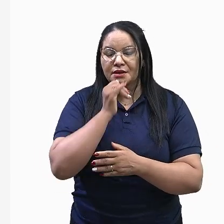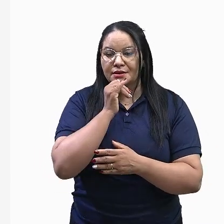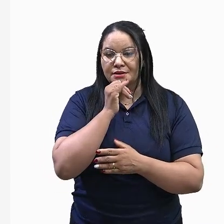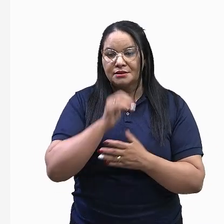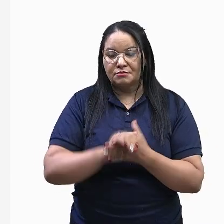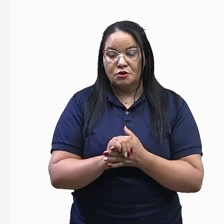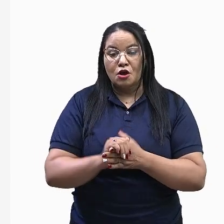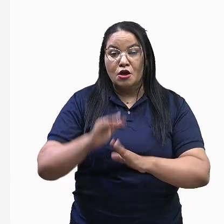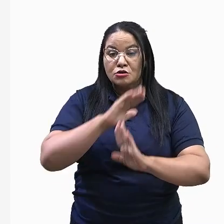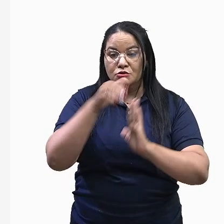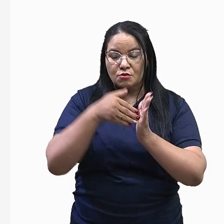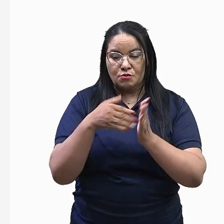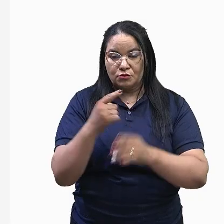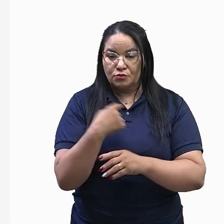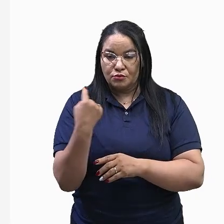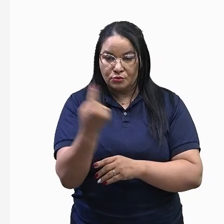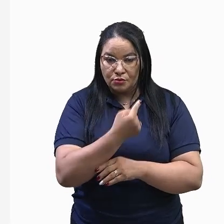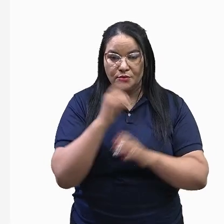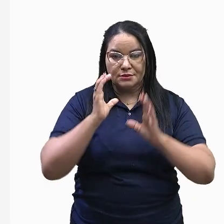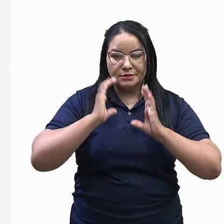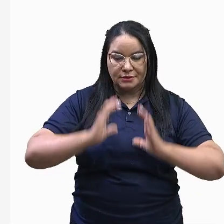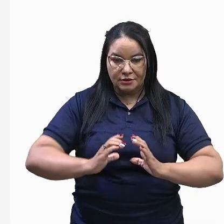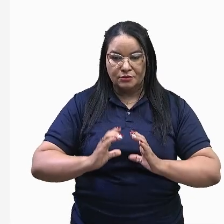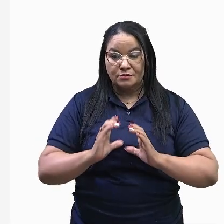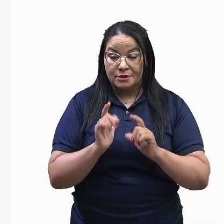que nós, como cidadãos, fazemos,